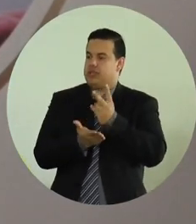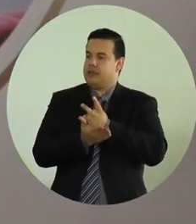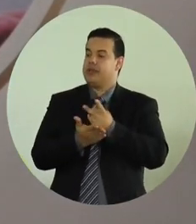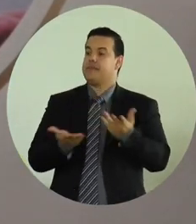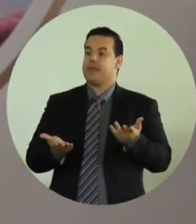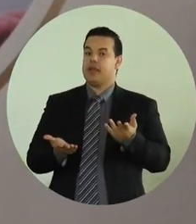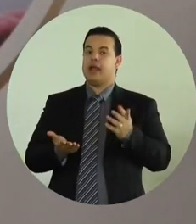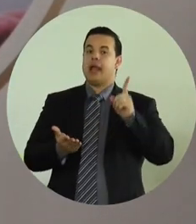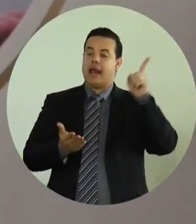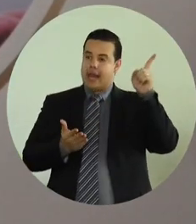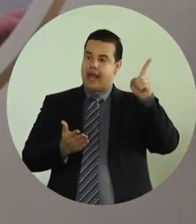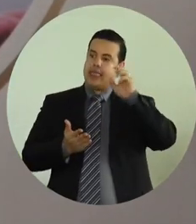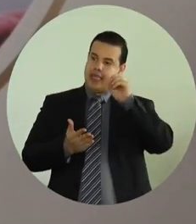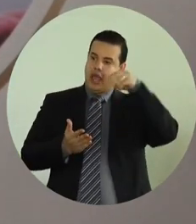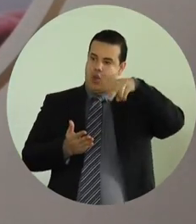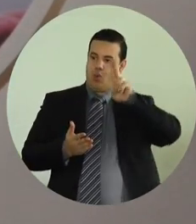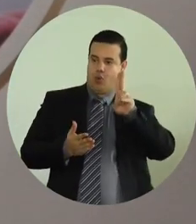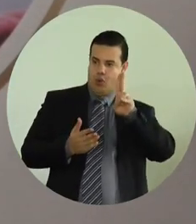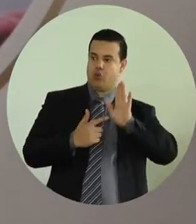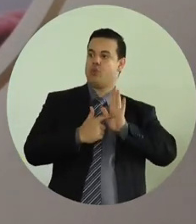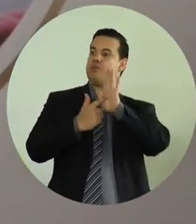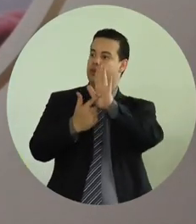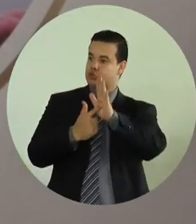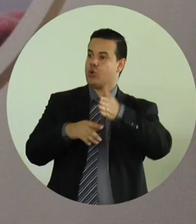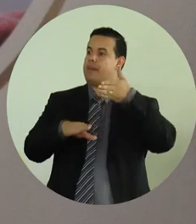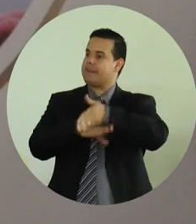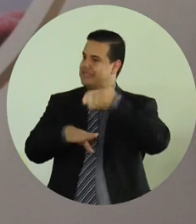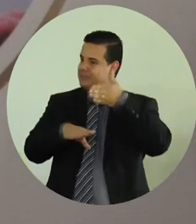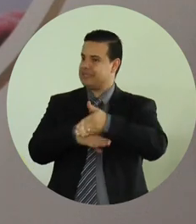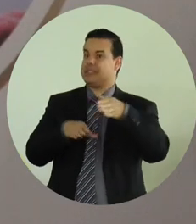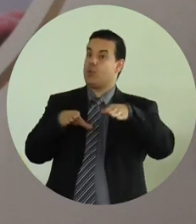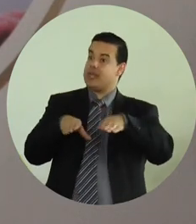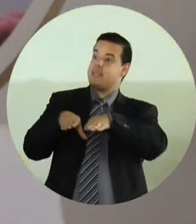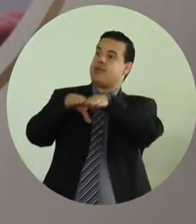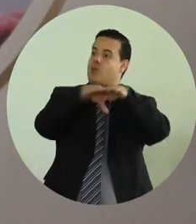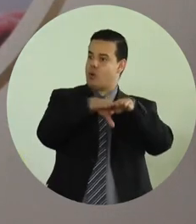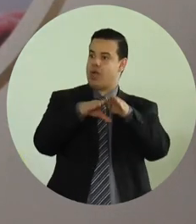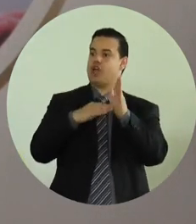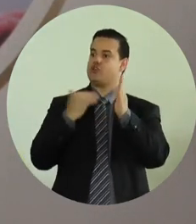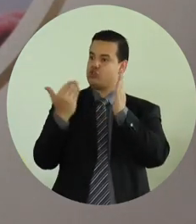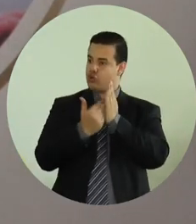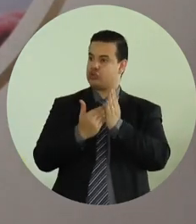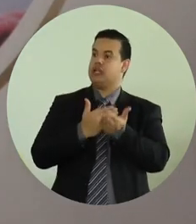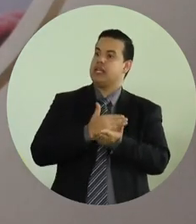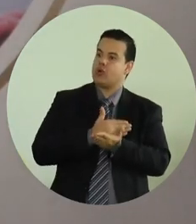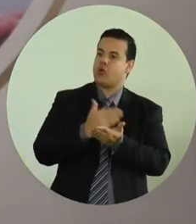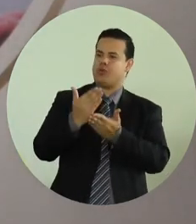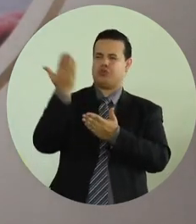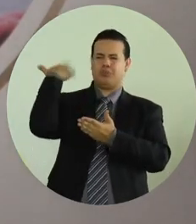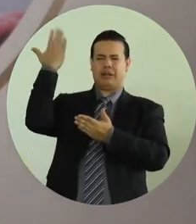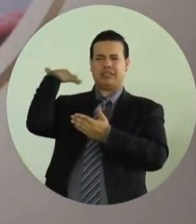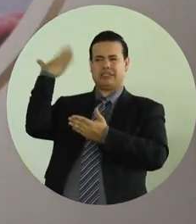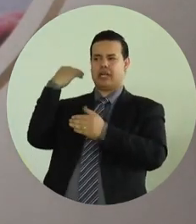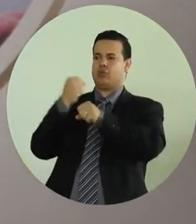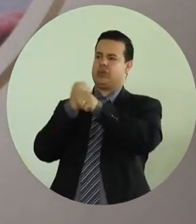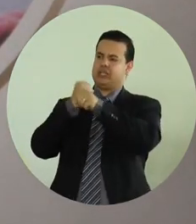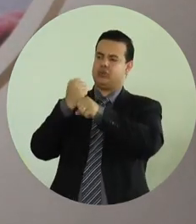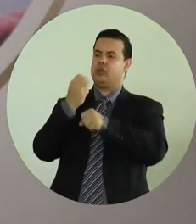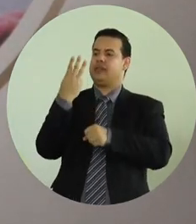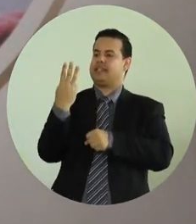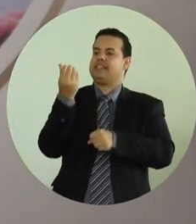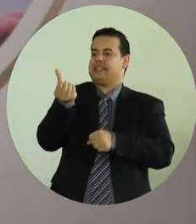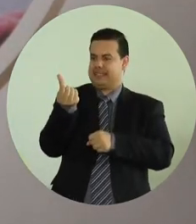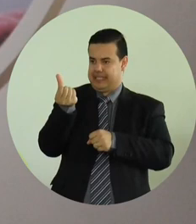pela ONU, Participação Plena e Igualdade. Nascia assim, há 36 anos, uma nova filosofia